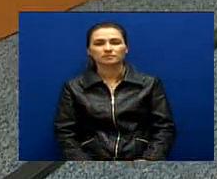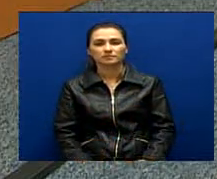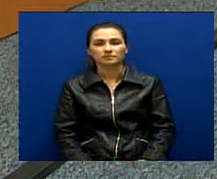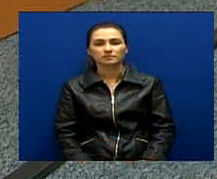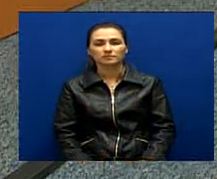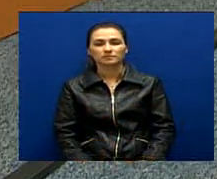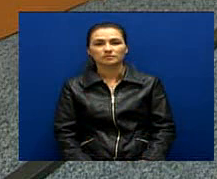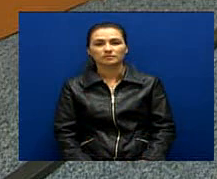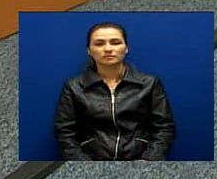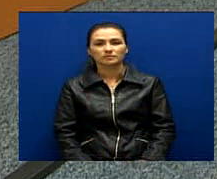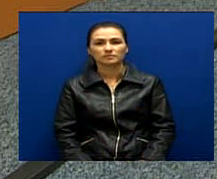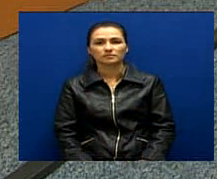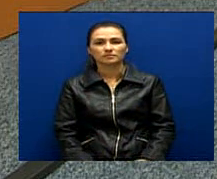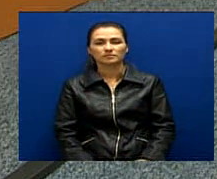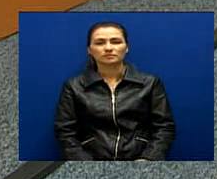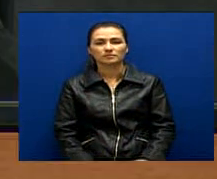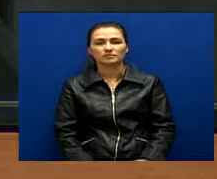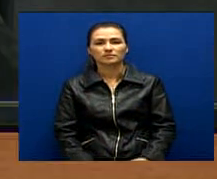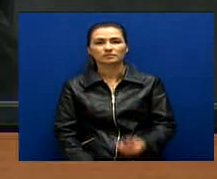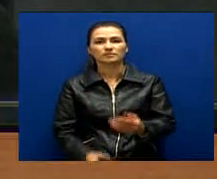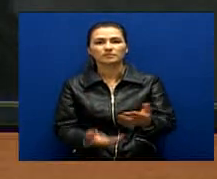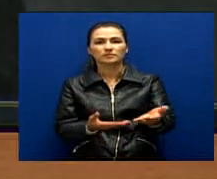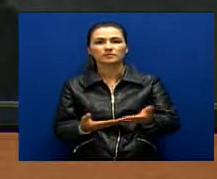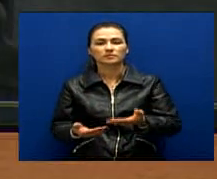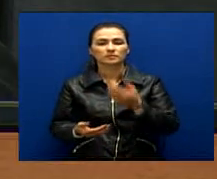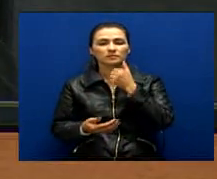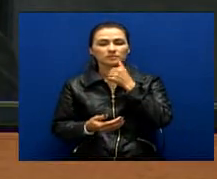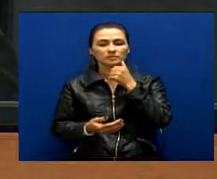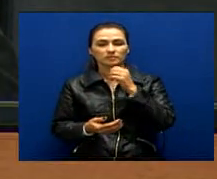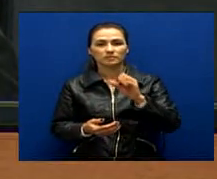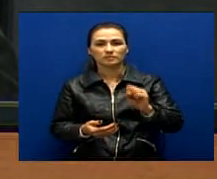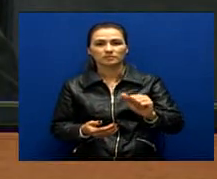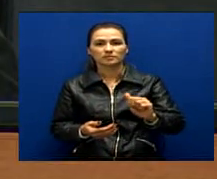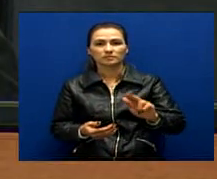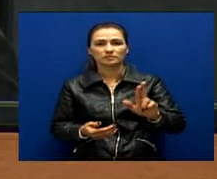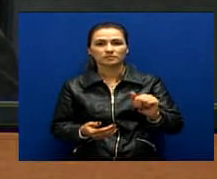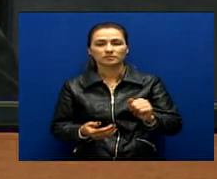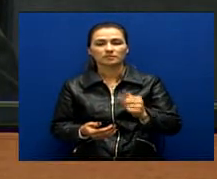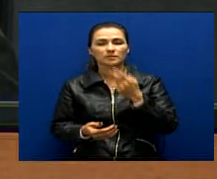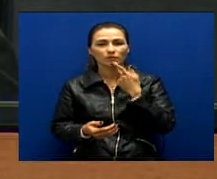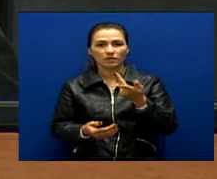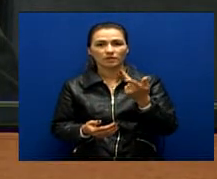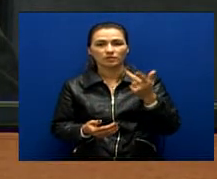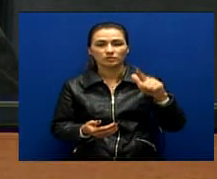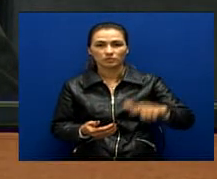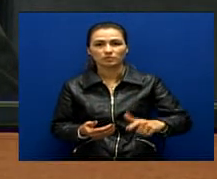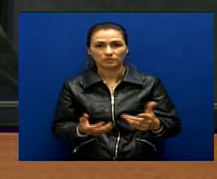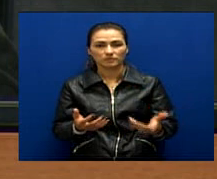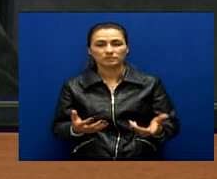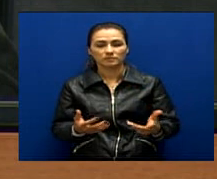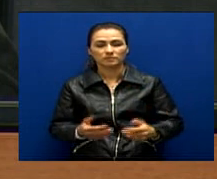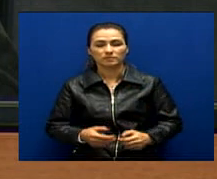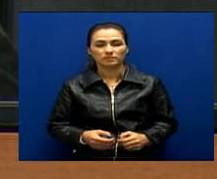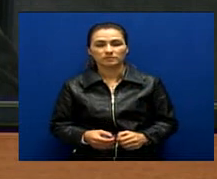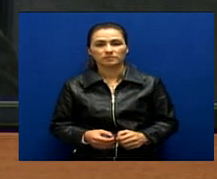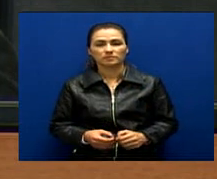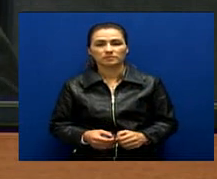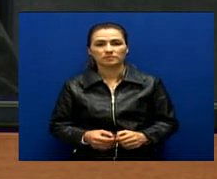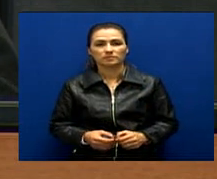mas agora a palavra passará lá e pediu a análise tem mais um comentário nessa hora